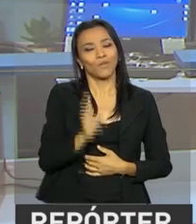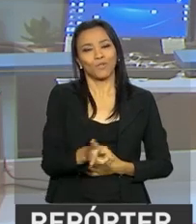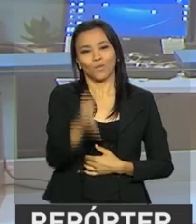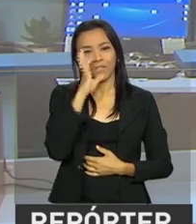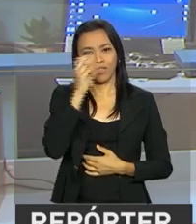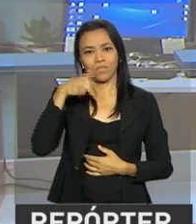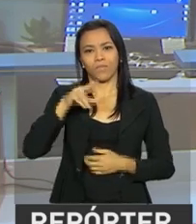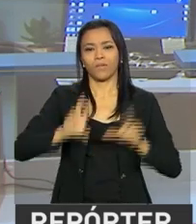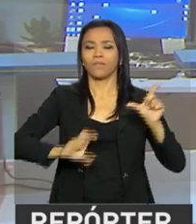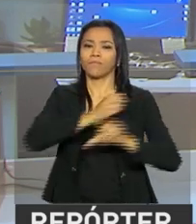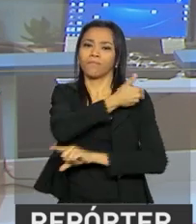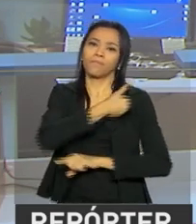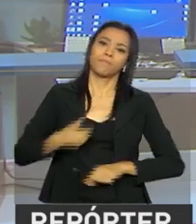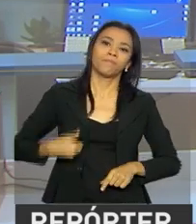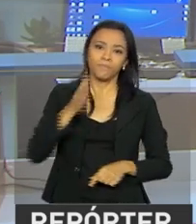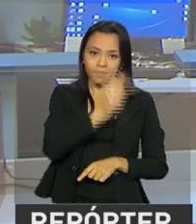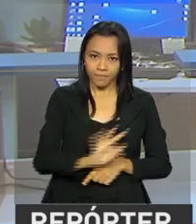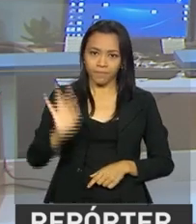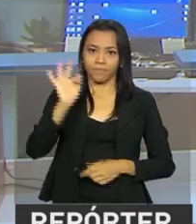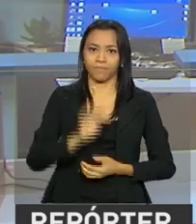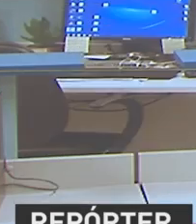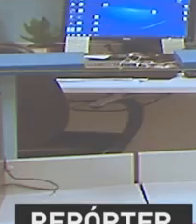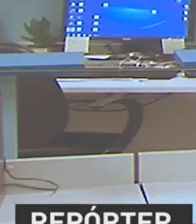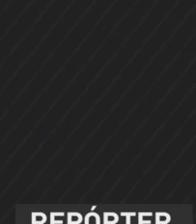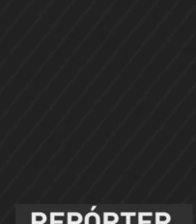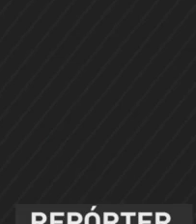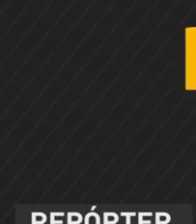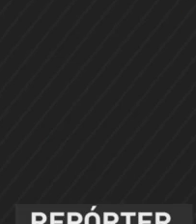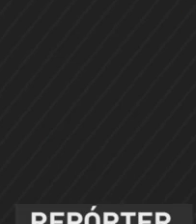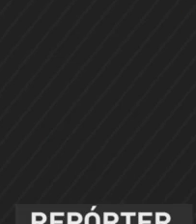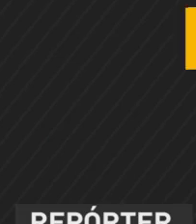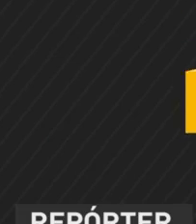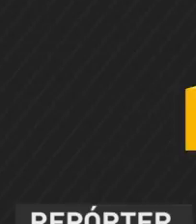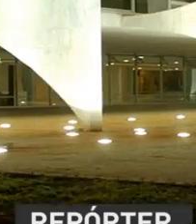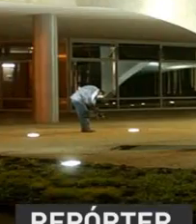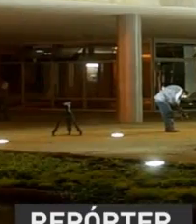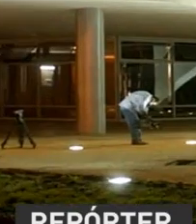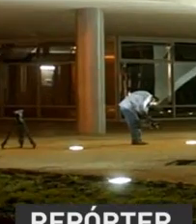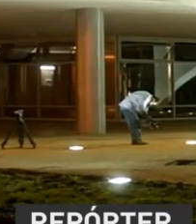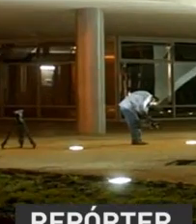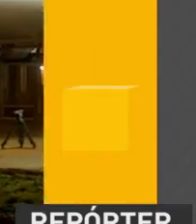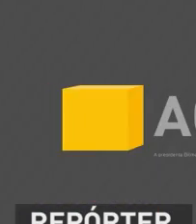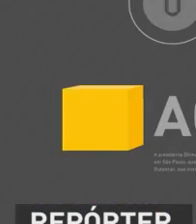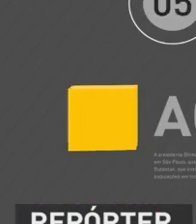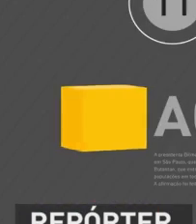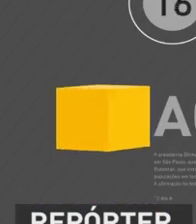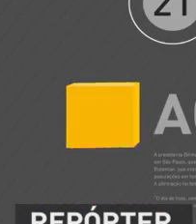gente aqui na NBR, a TV do Governo Federal. Thank you.